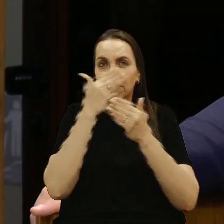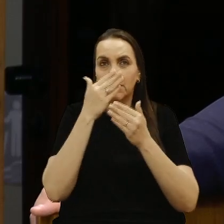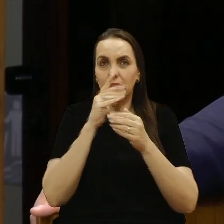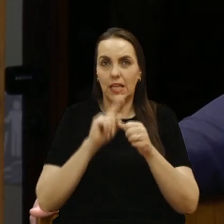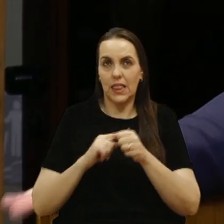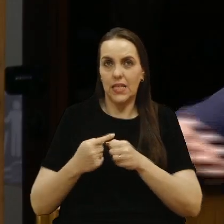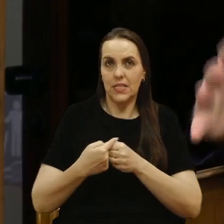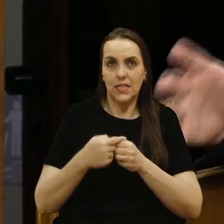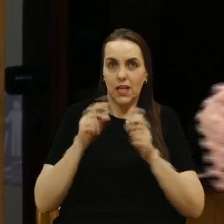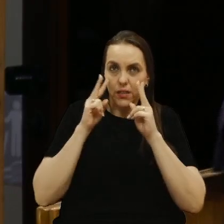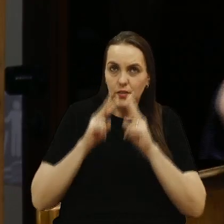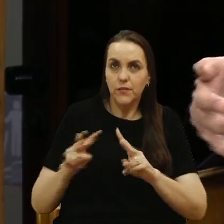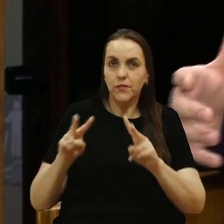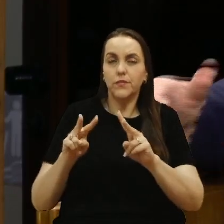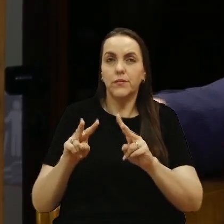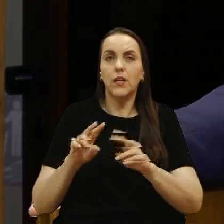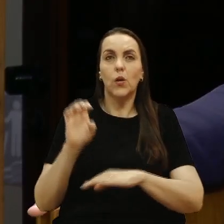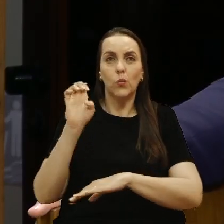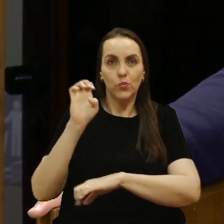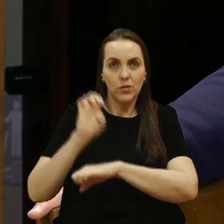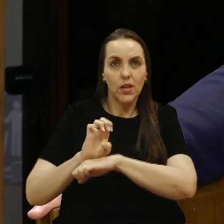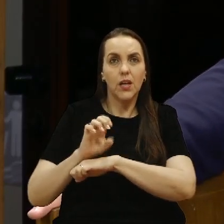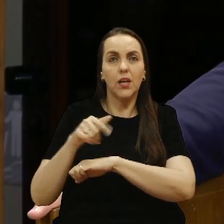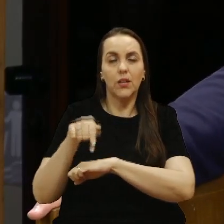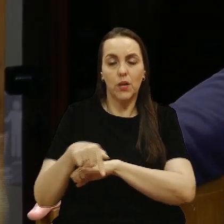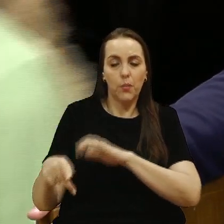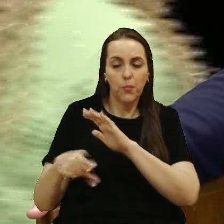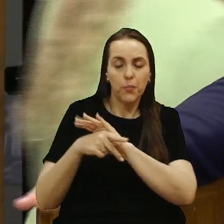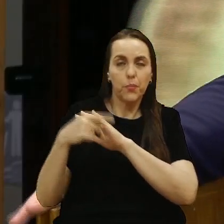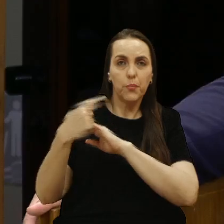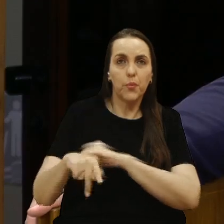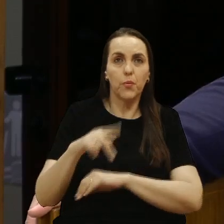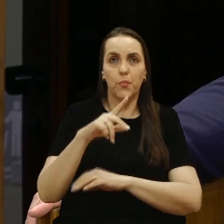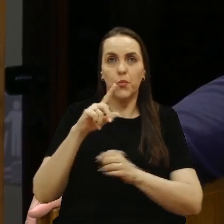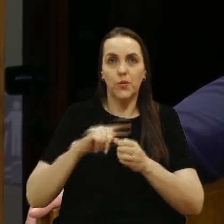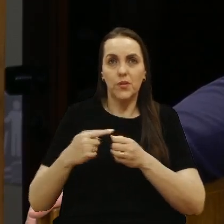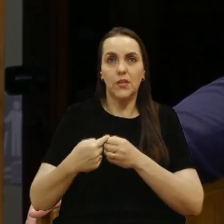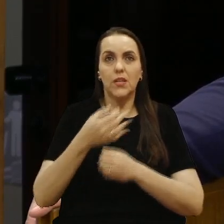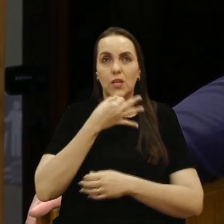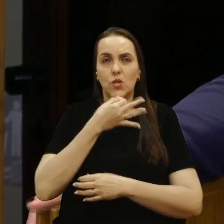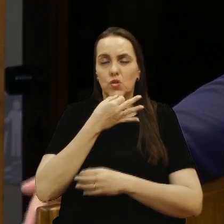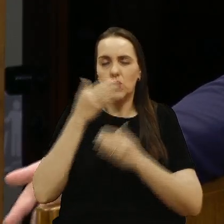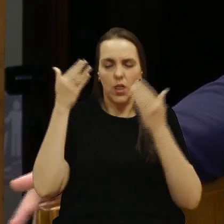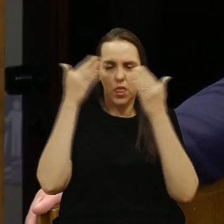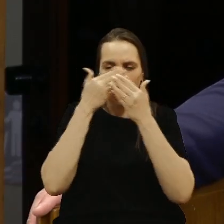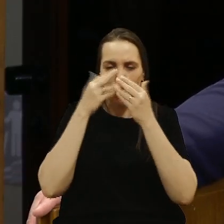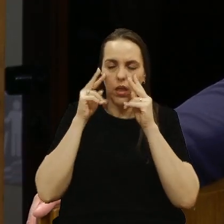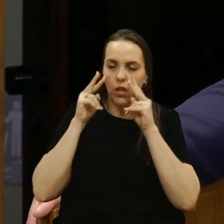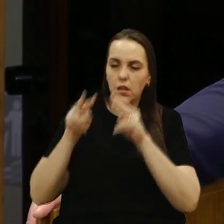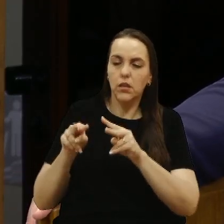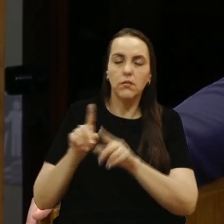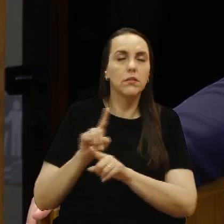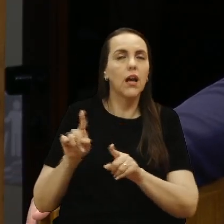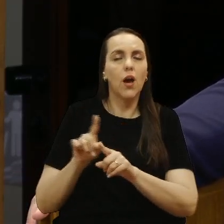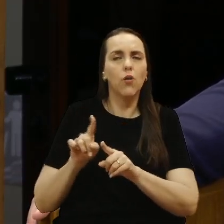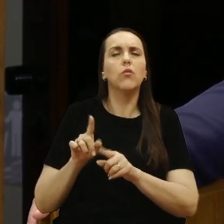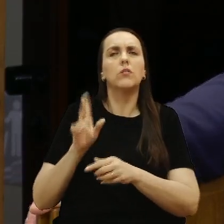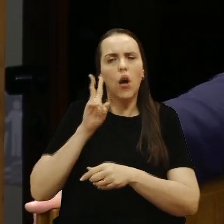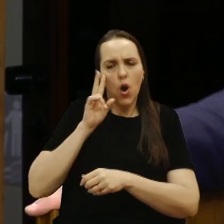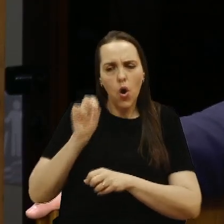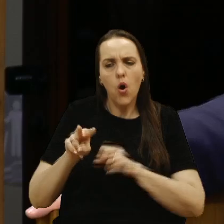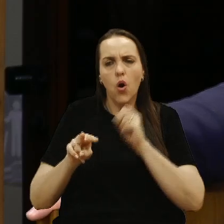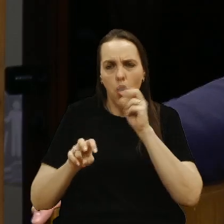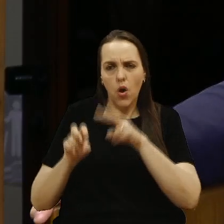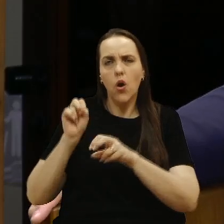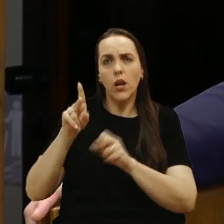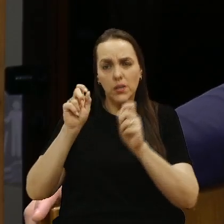município, né? Que o Estado, o órgão do município de Caxias do Sul, não está com os olhos fechados para elas, pelo contrário, está olhando essas